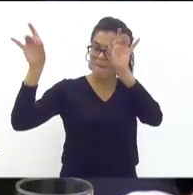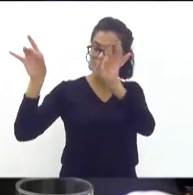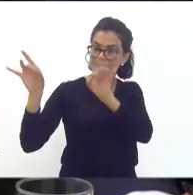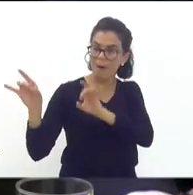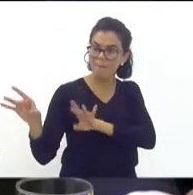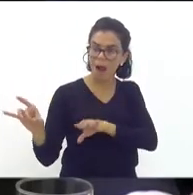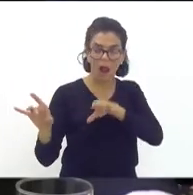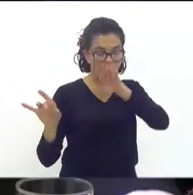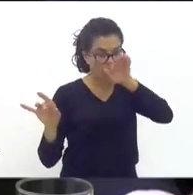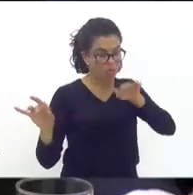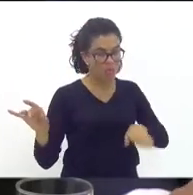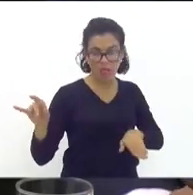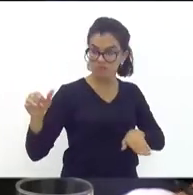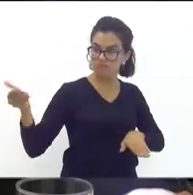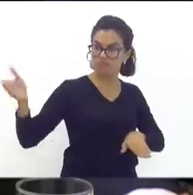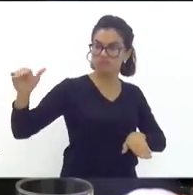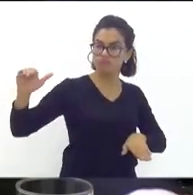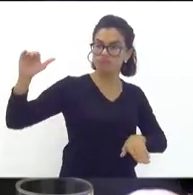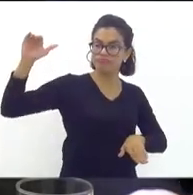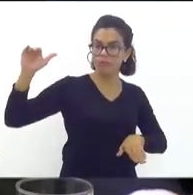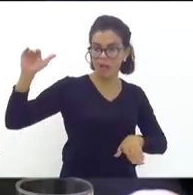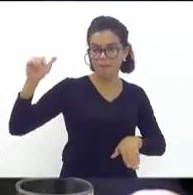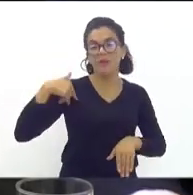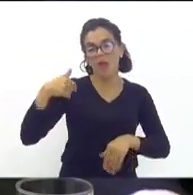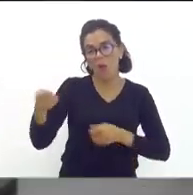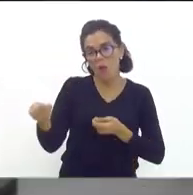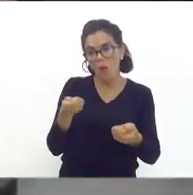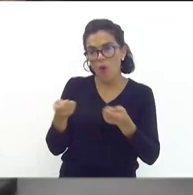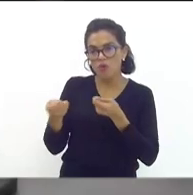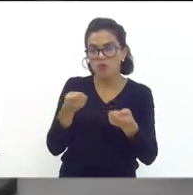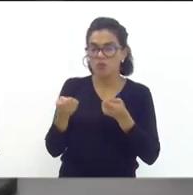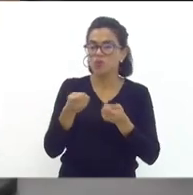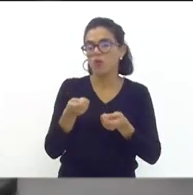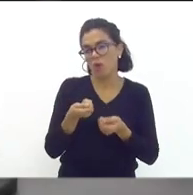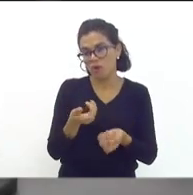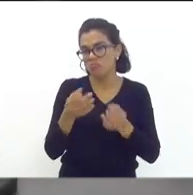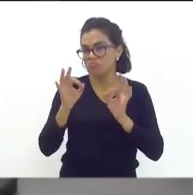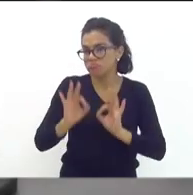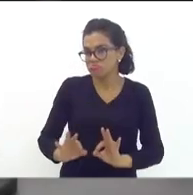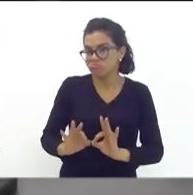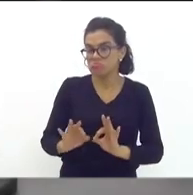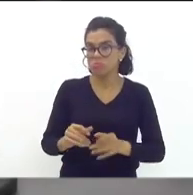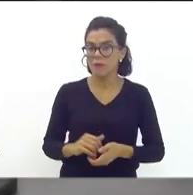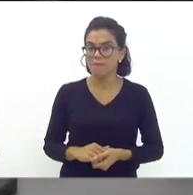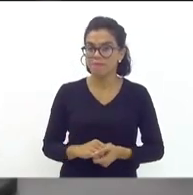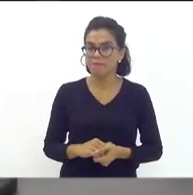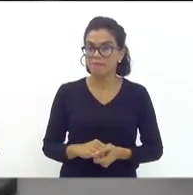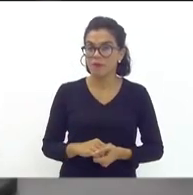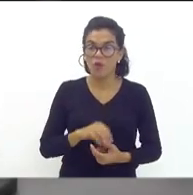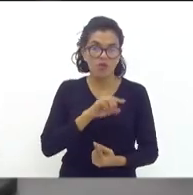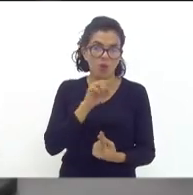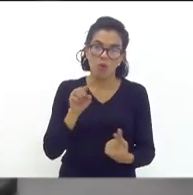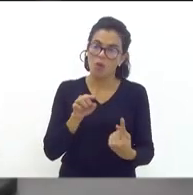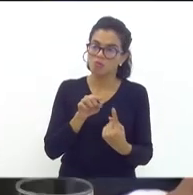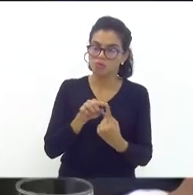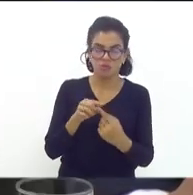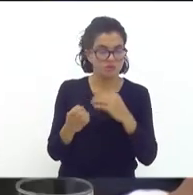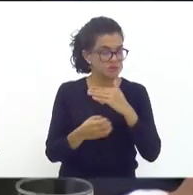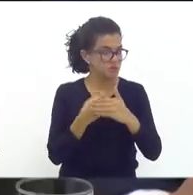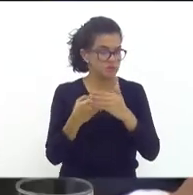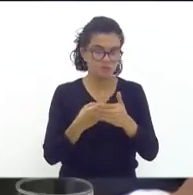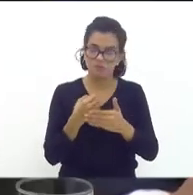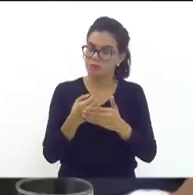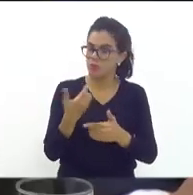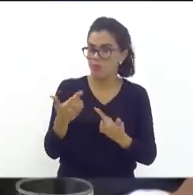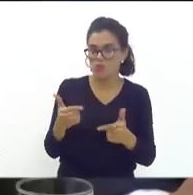a outros então esse é um controle de legalidade de legitimidade fora isso agência não não objetivamente então a agência não tem